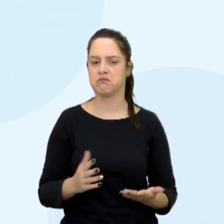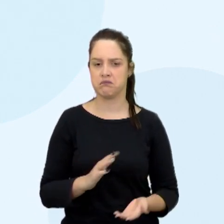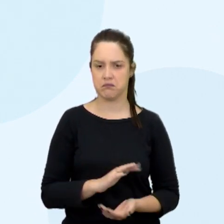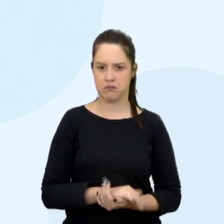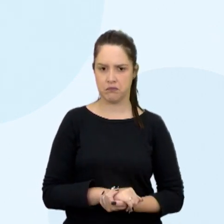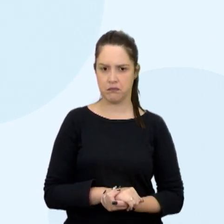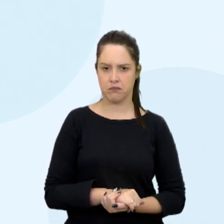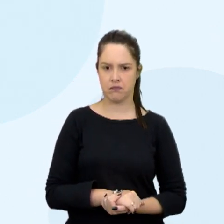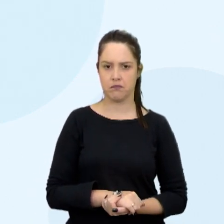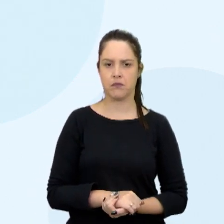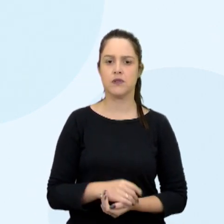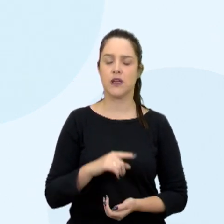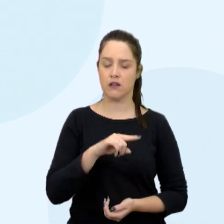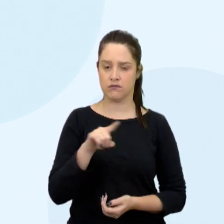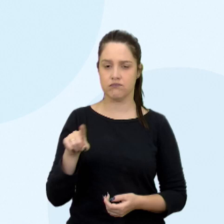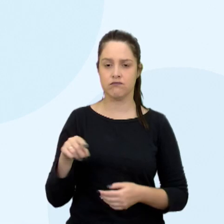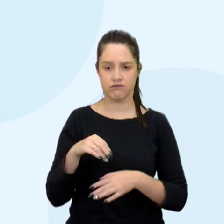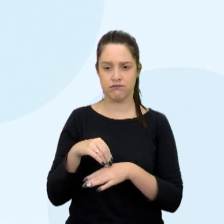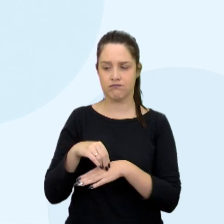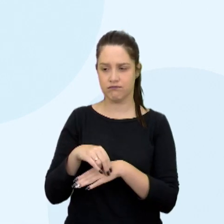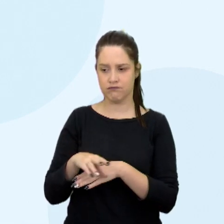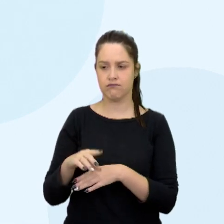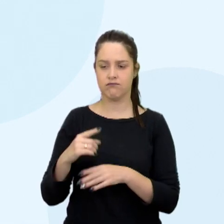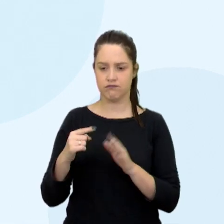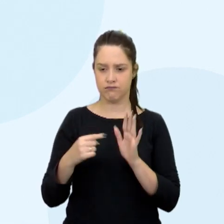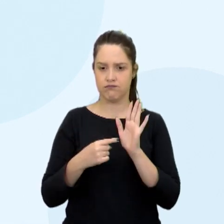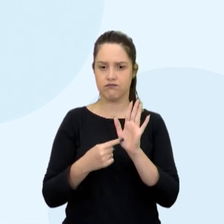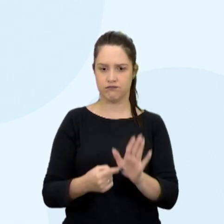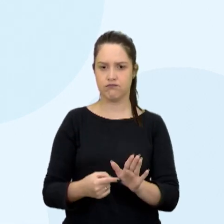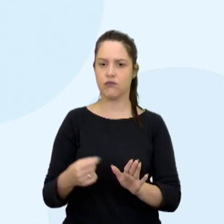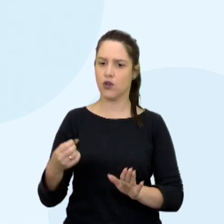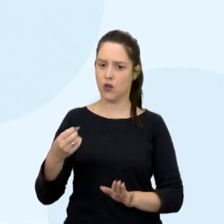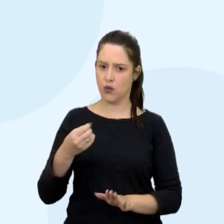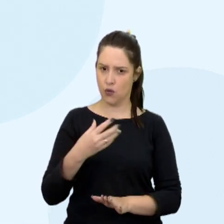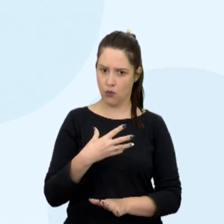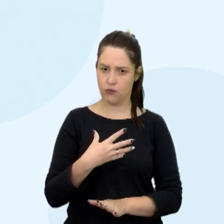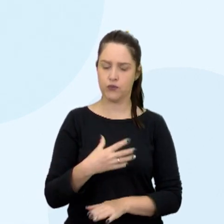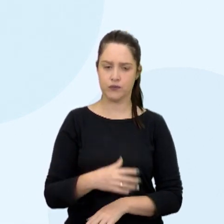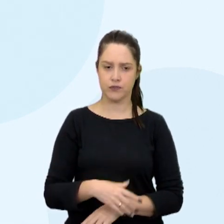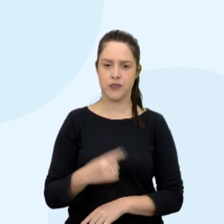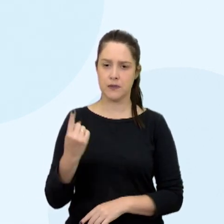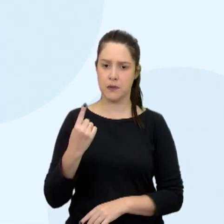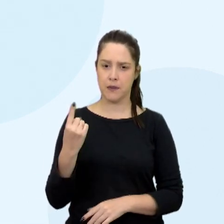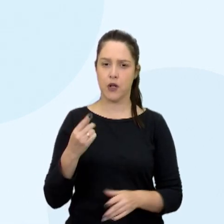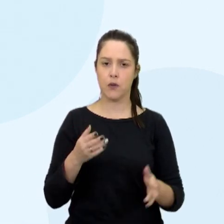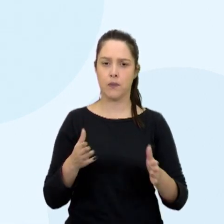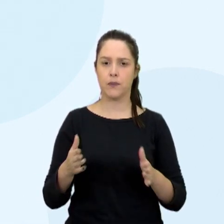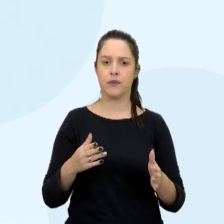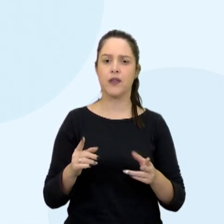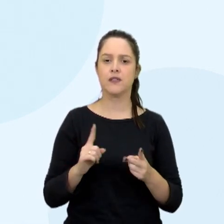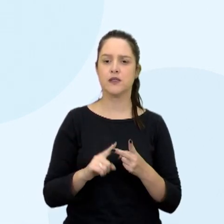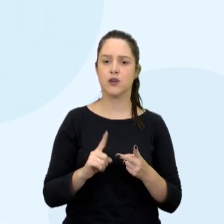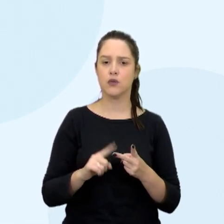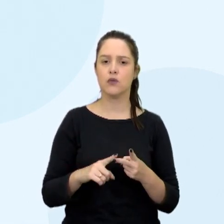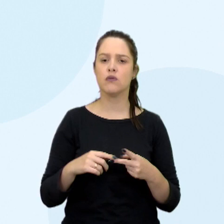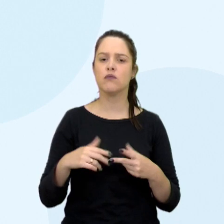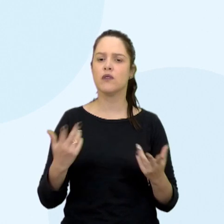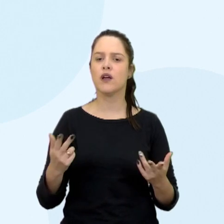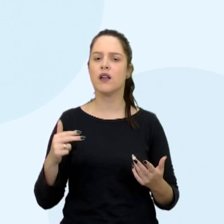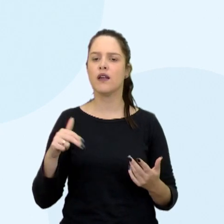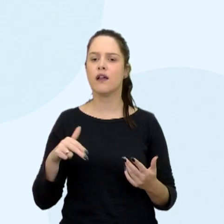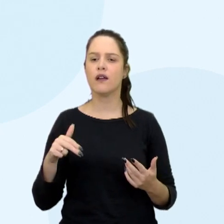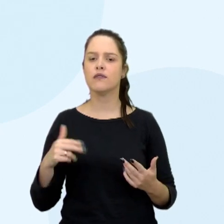apresento algo novo para vocês. Né? Então, eu não identifico em primeiro momento. E o figurativo é aquilo que já existe no